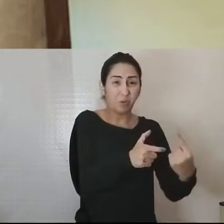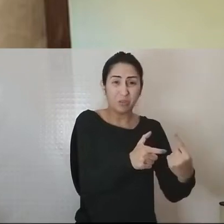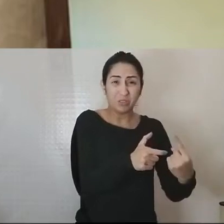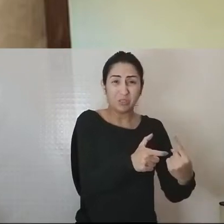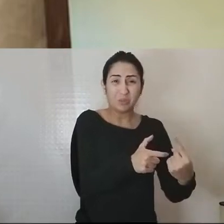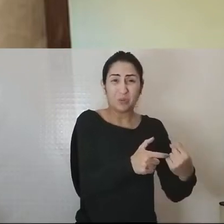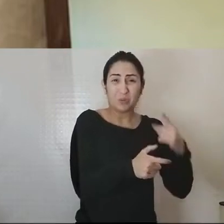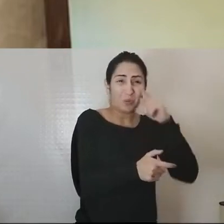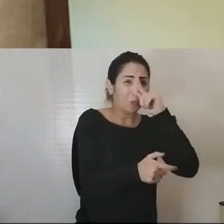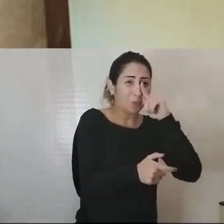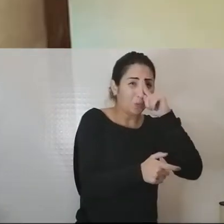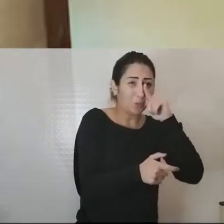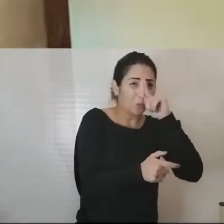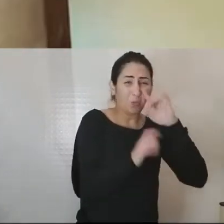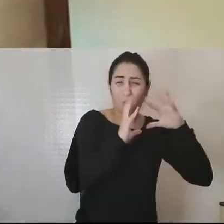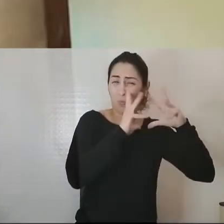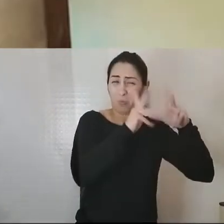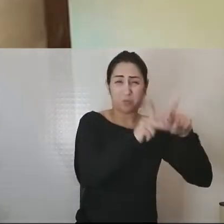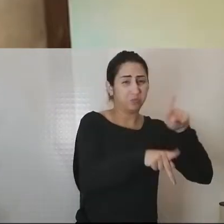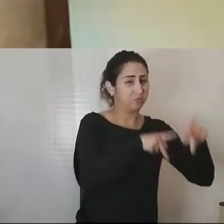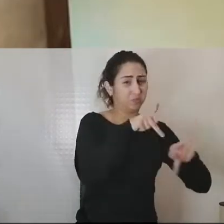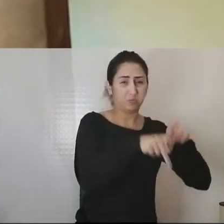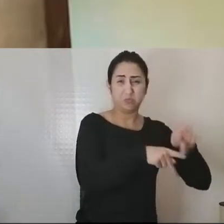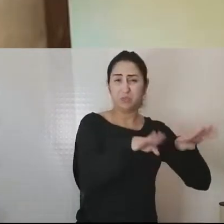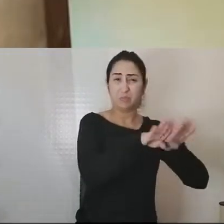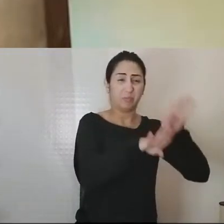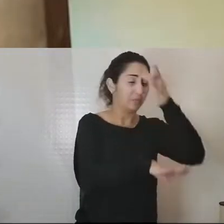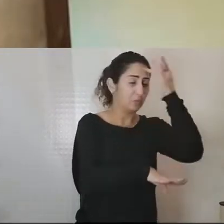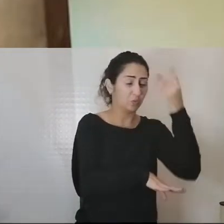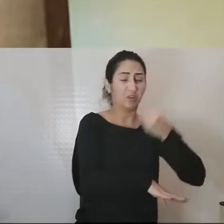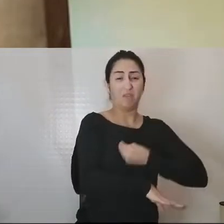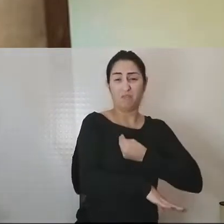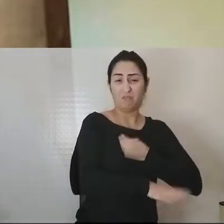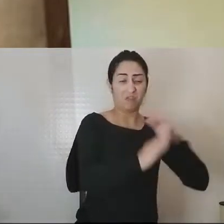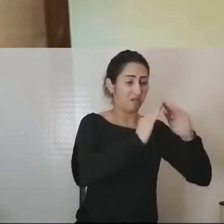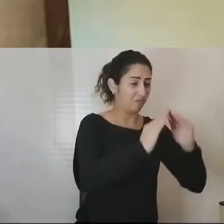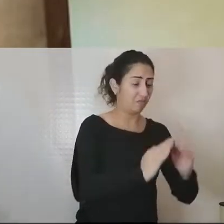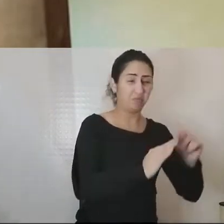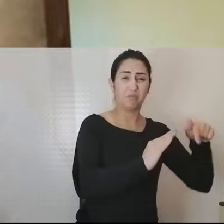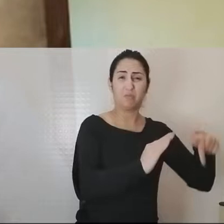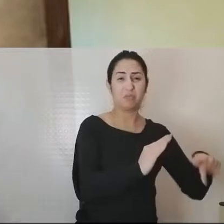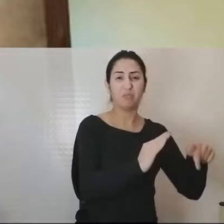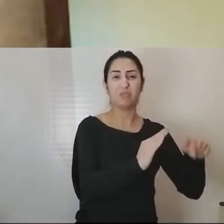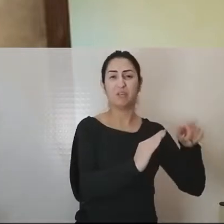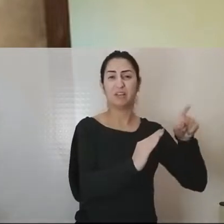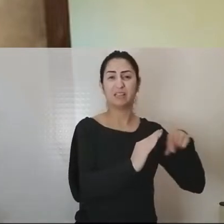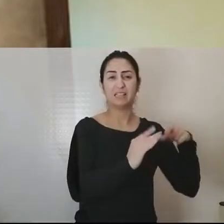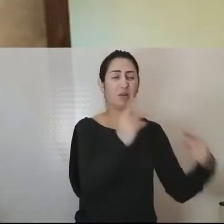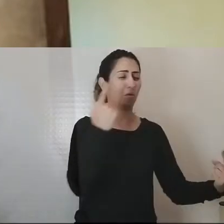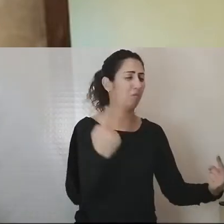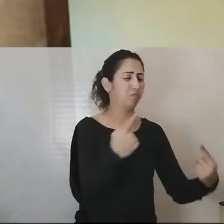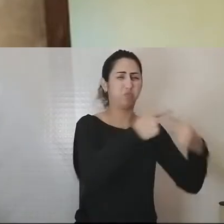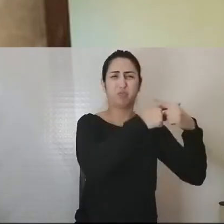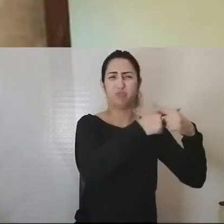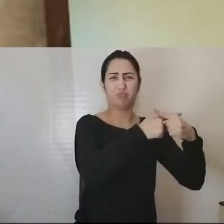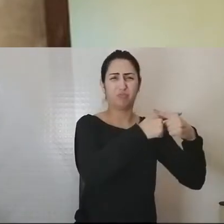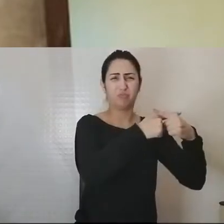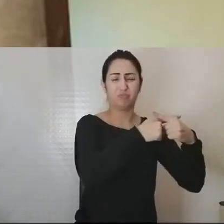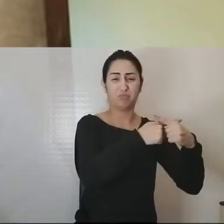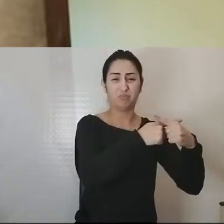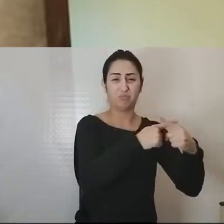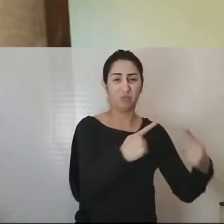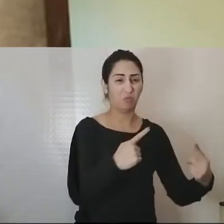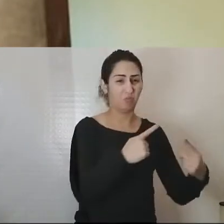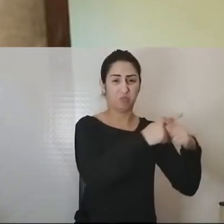moçambicana em geral, e, em particular, para os habitantes, que enfrentam um conflito aceso. Neste